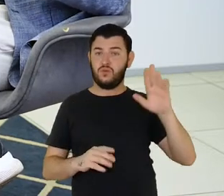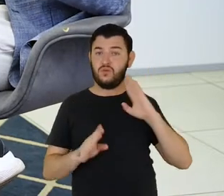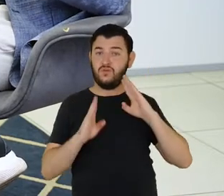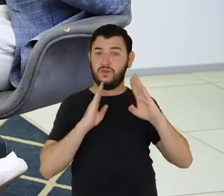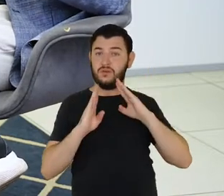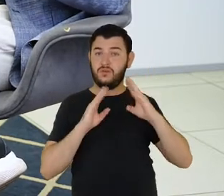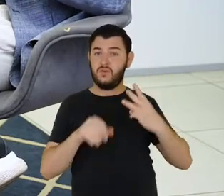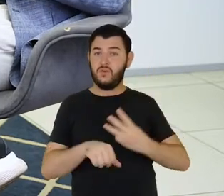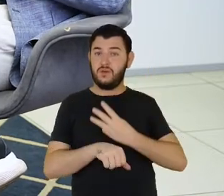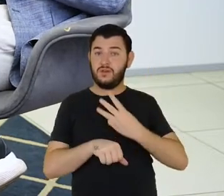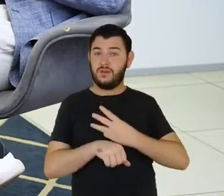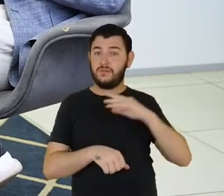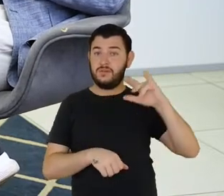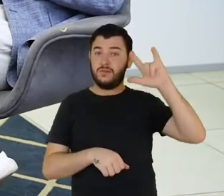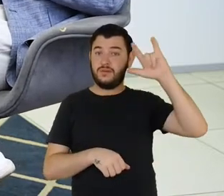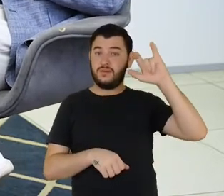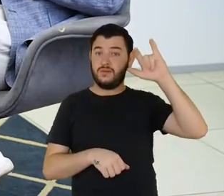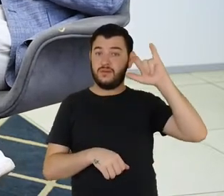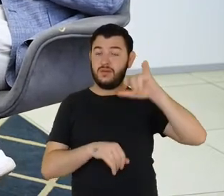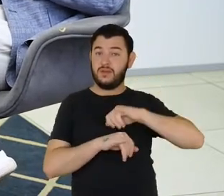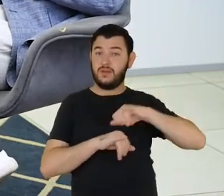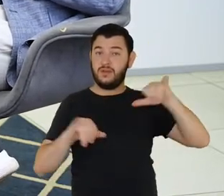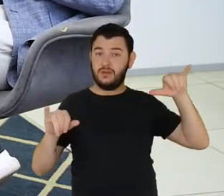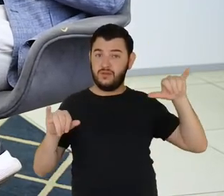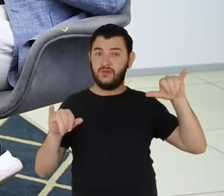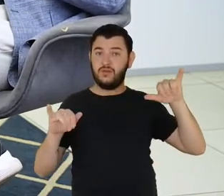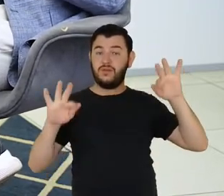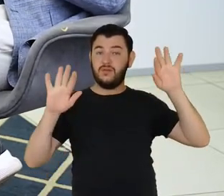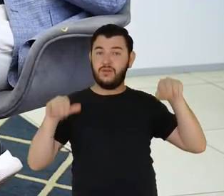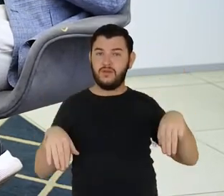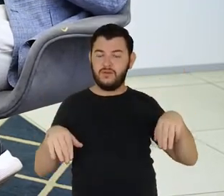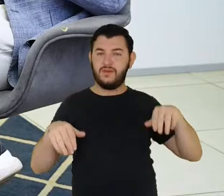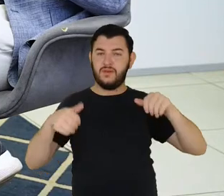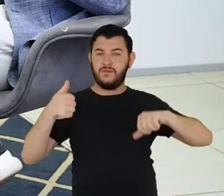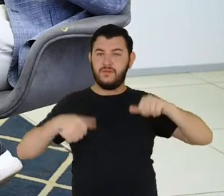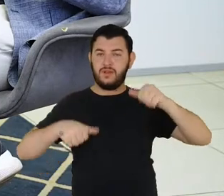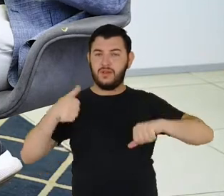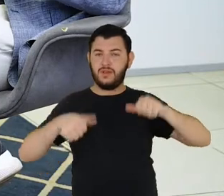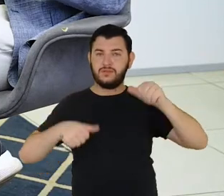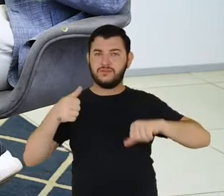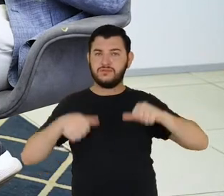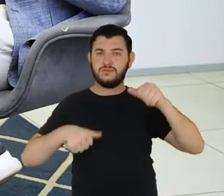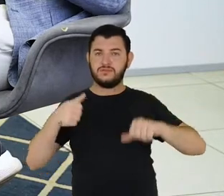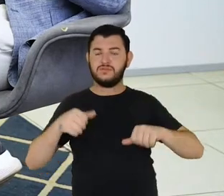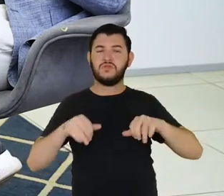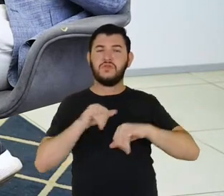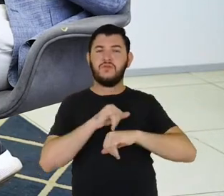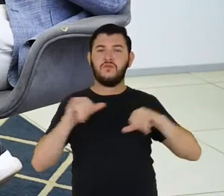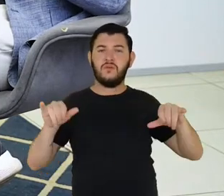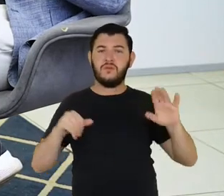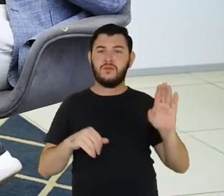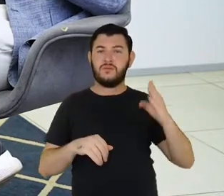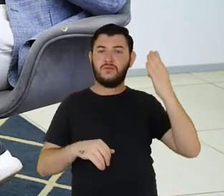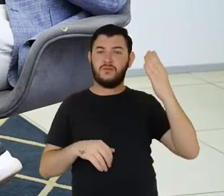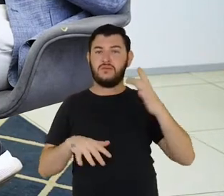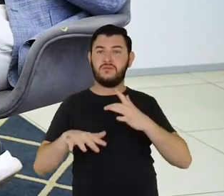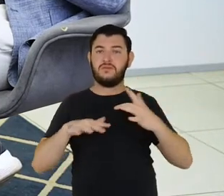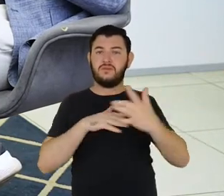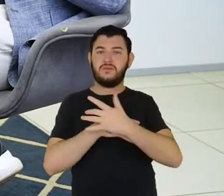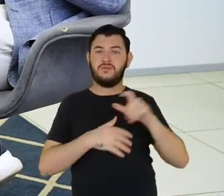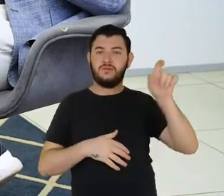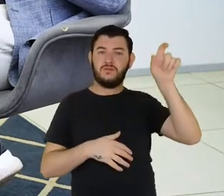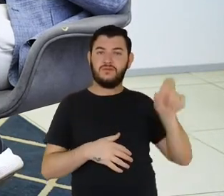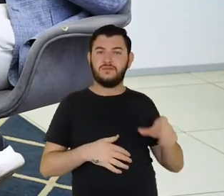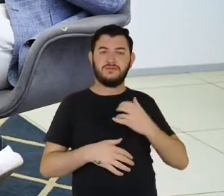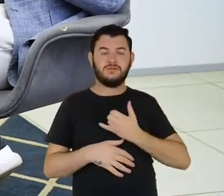as checagens de fake news nas redes sociais. Aí você, inclusive, já foi vítima de fake news diversas vezes. Acredito que até